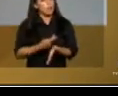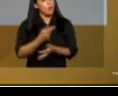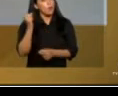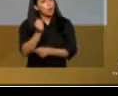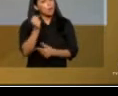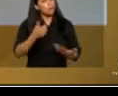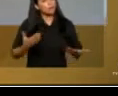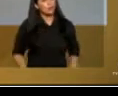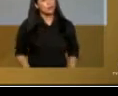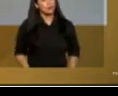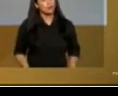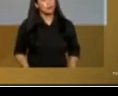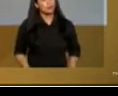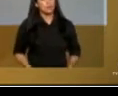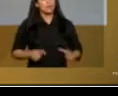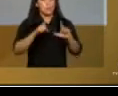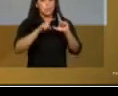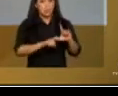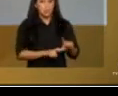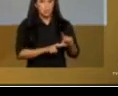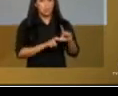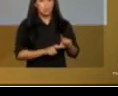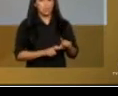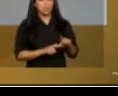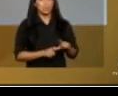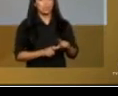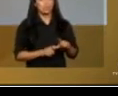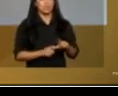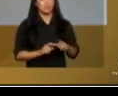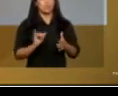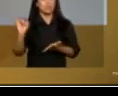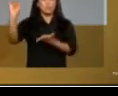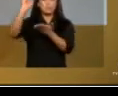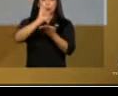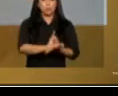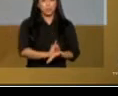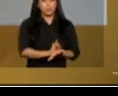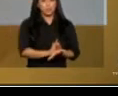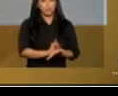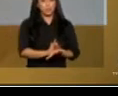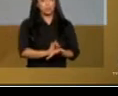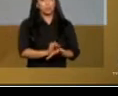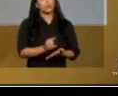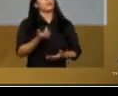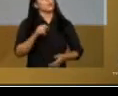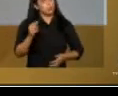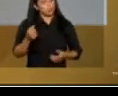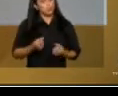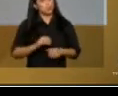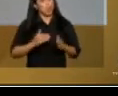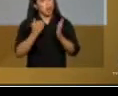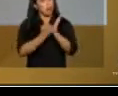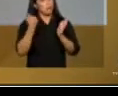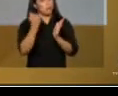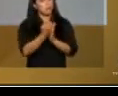gravíssimo. E essa dependência de importação de derivados tende a aumentar. Isso porque a Petrobras só